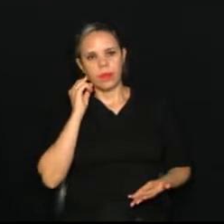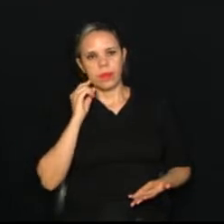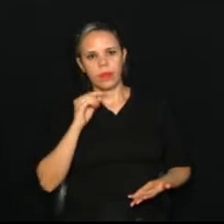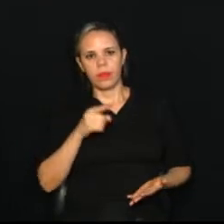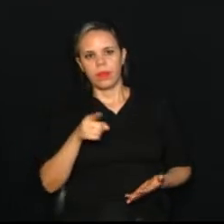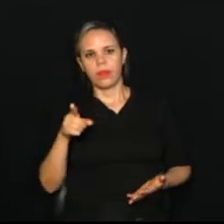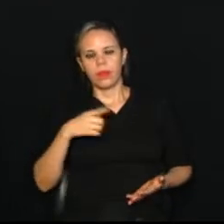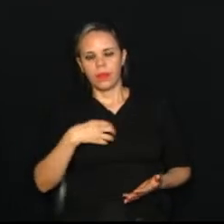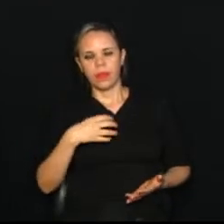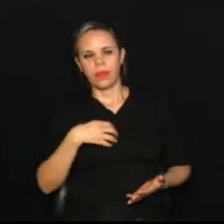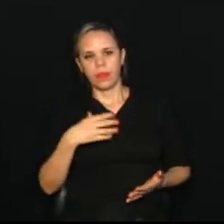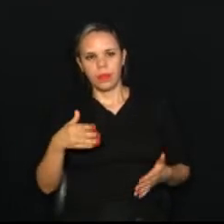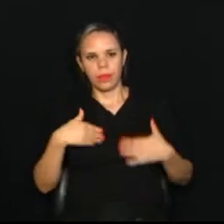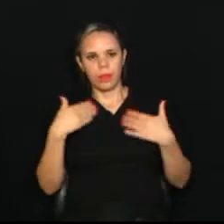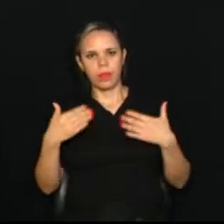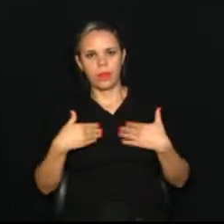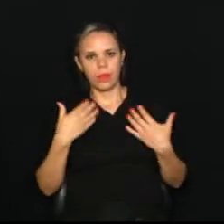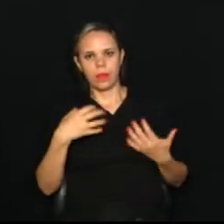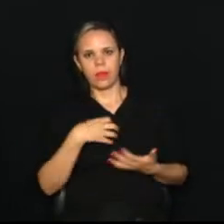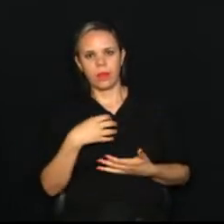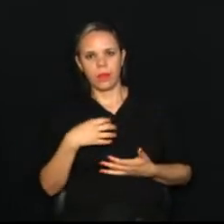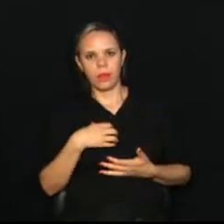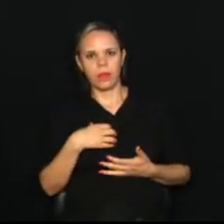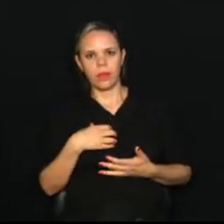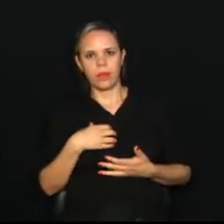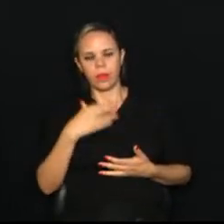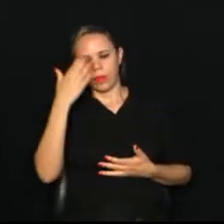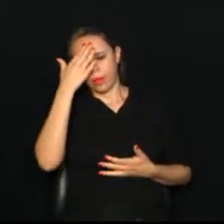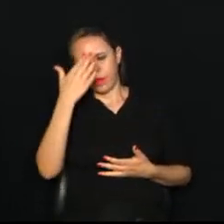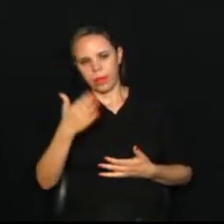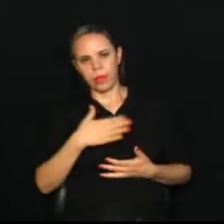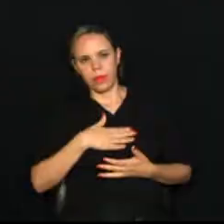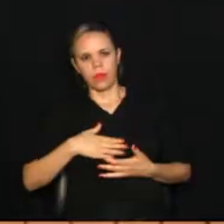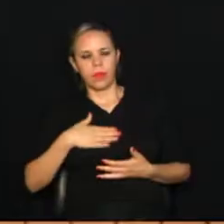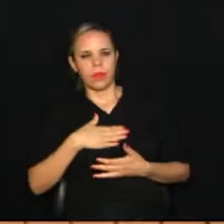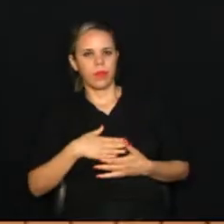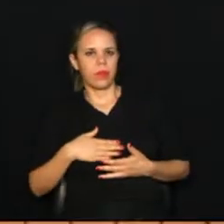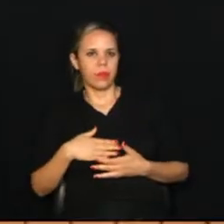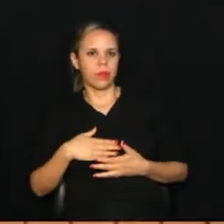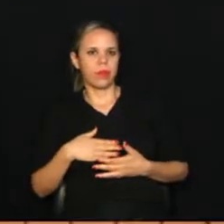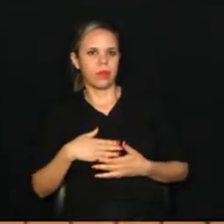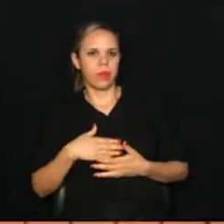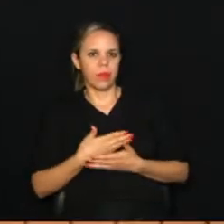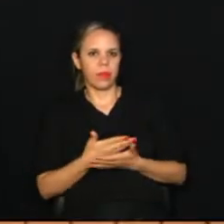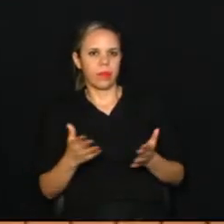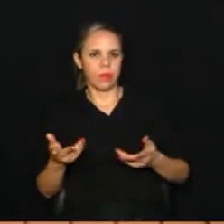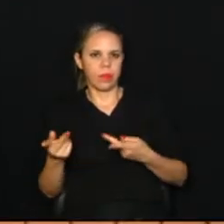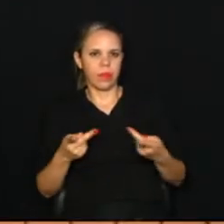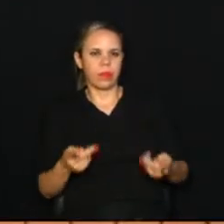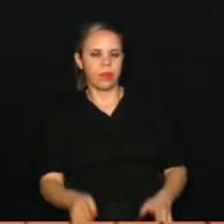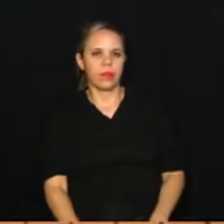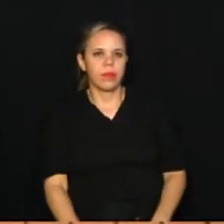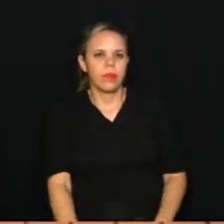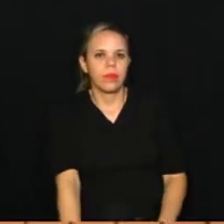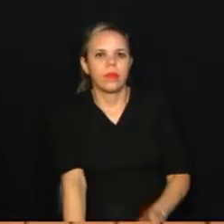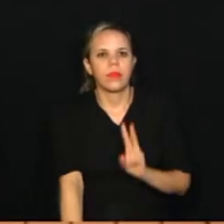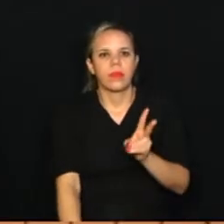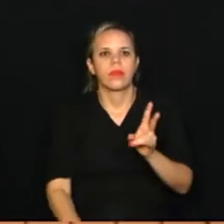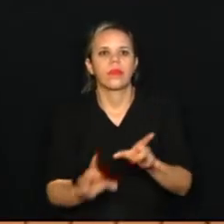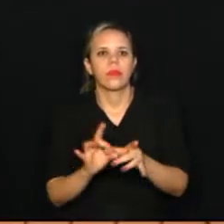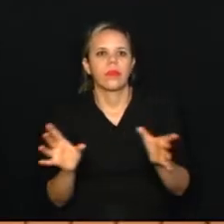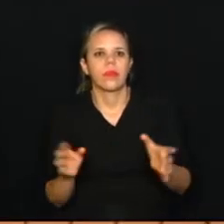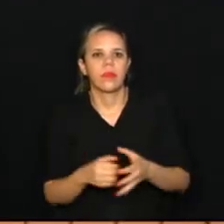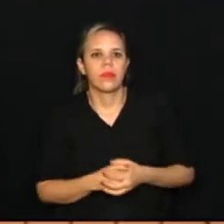sente envaidecida de estar aqui hoje, gratificada e agradecida a vocês pelo convite, e sempre à